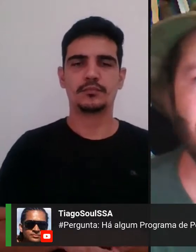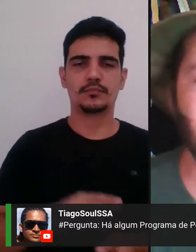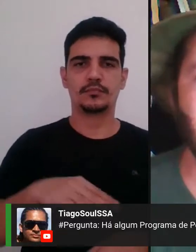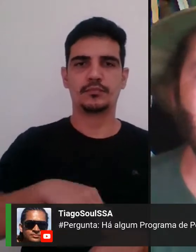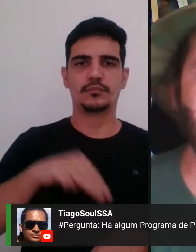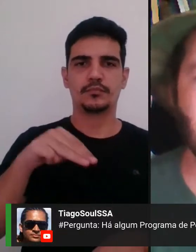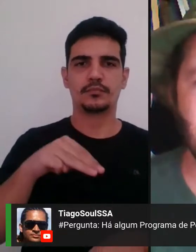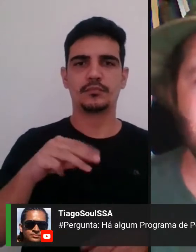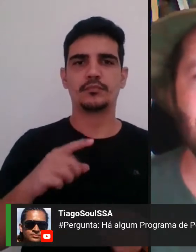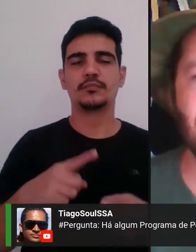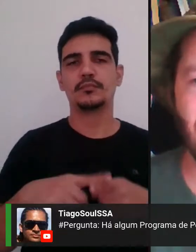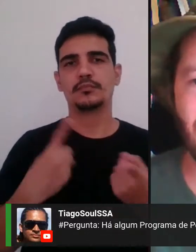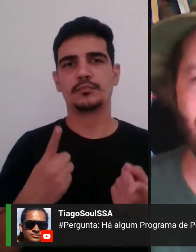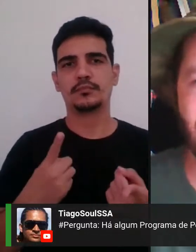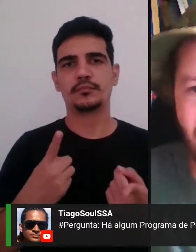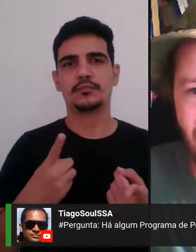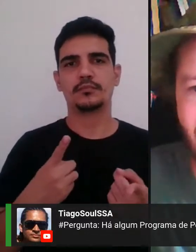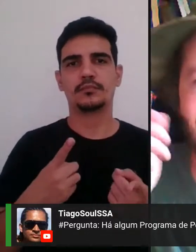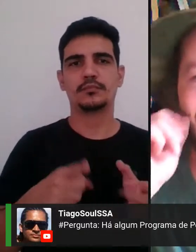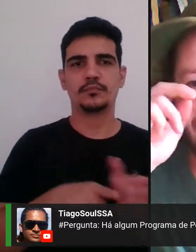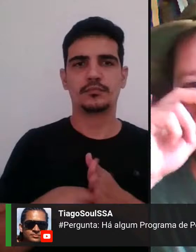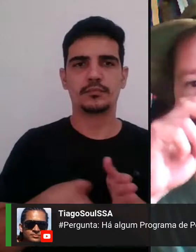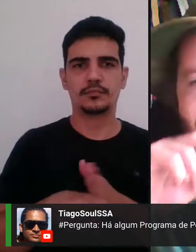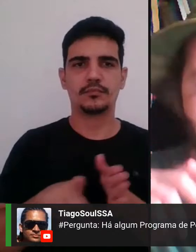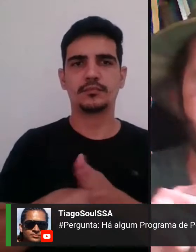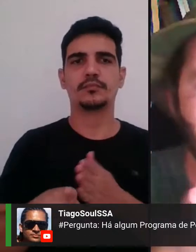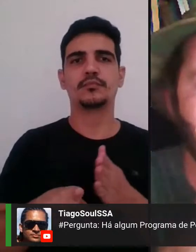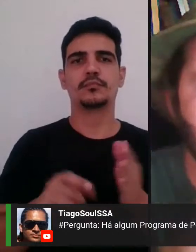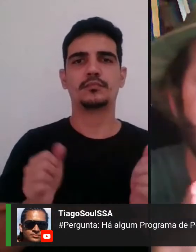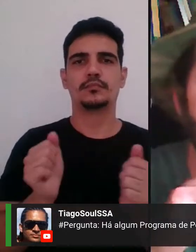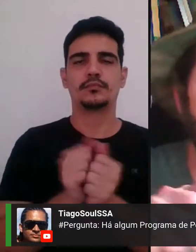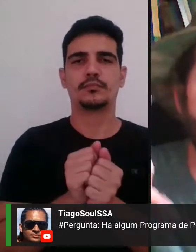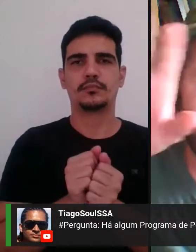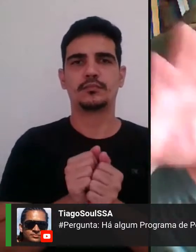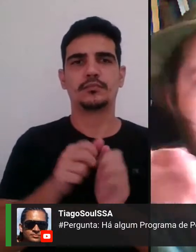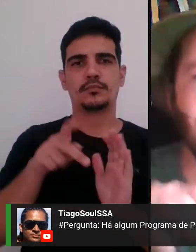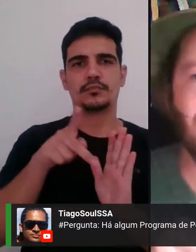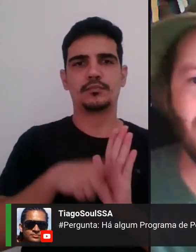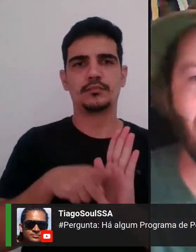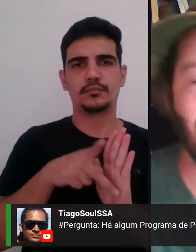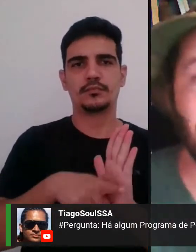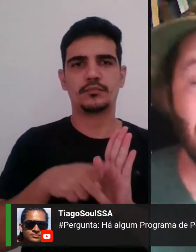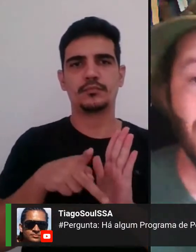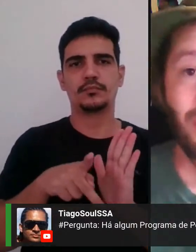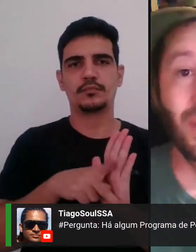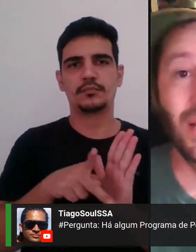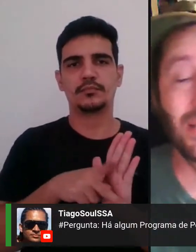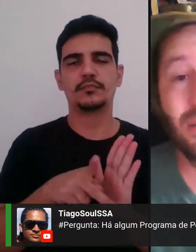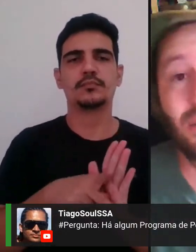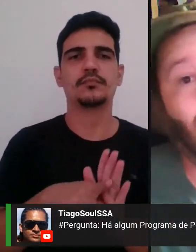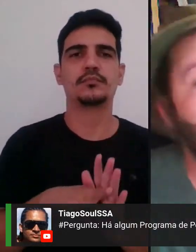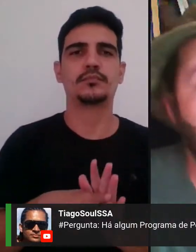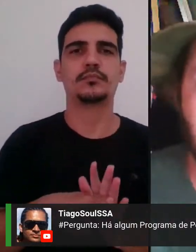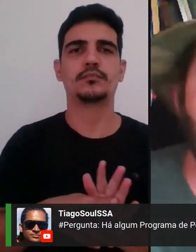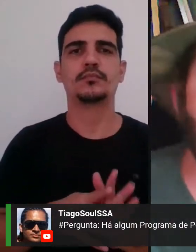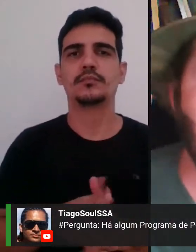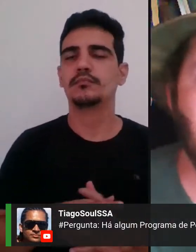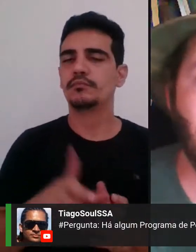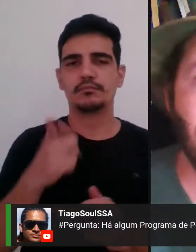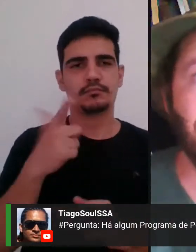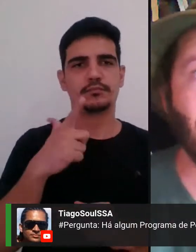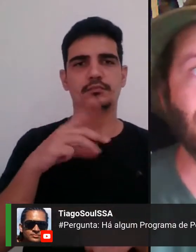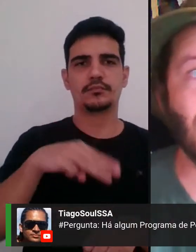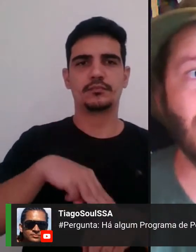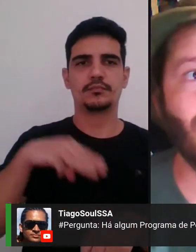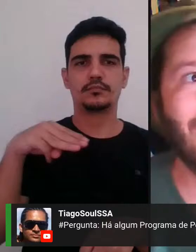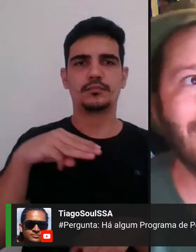Fiocruz, né, que eles fazem a pesquisa lá. Inclusive, acho que a Larissa conhece esse programa. Alguns colegas de vocês que estão aqui. Mas a gente não tem, em herpetologia